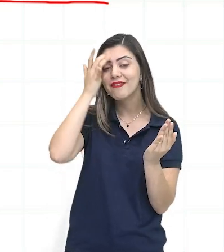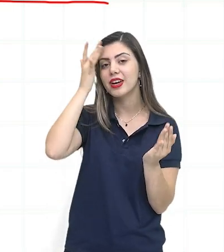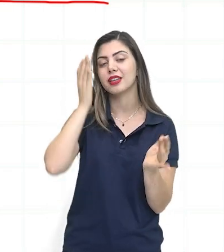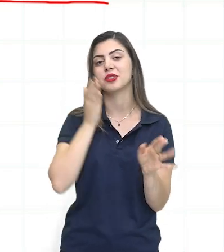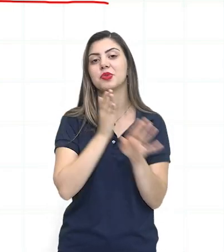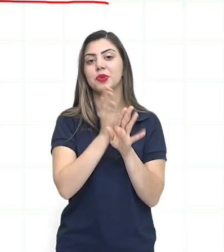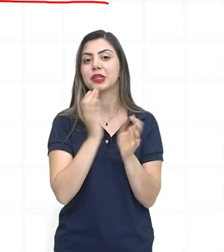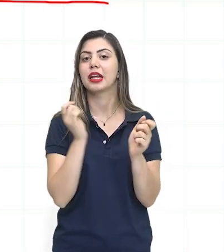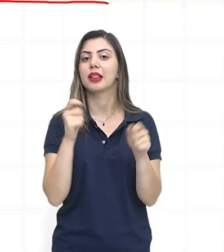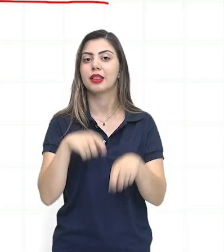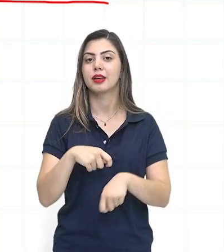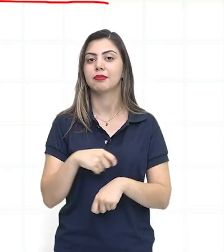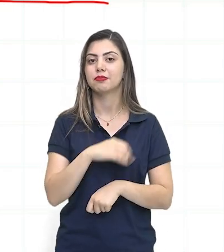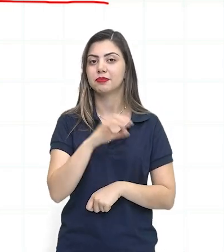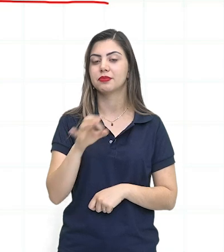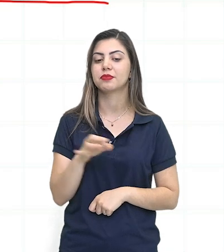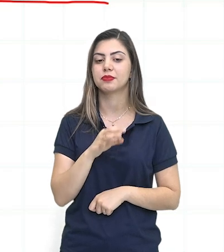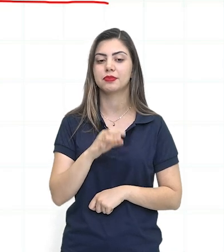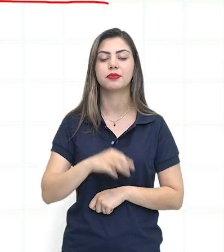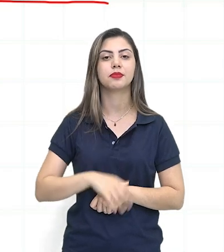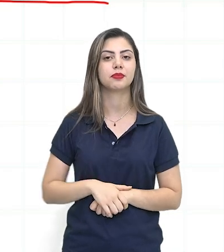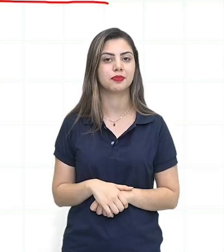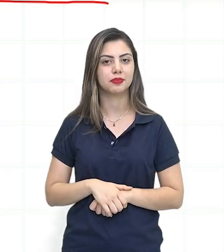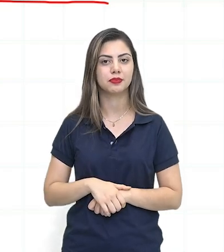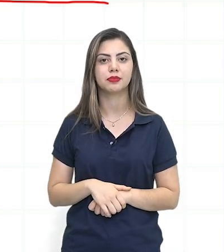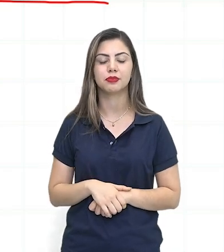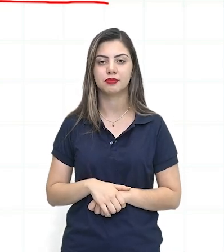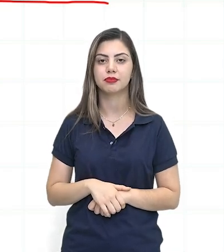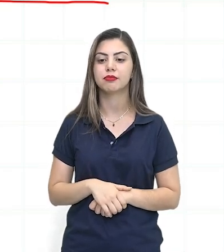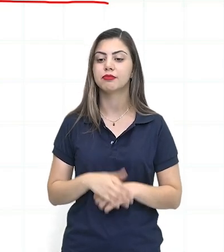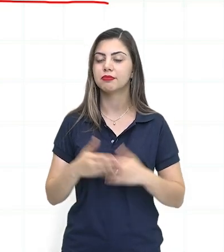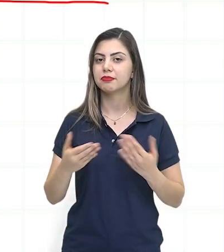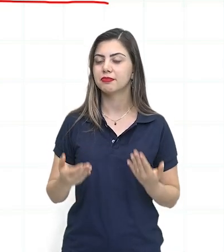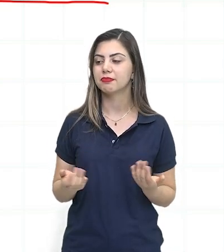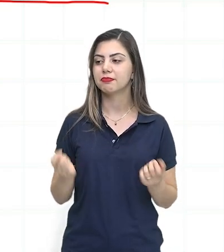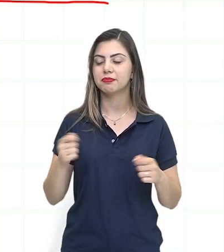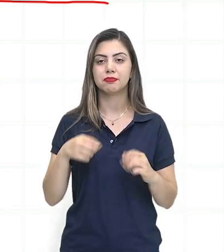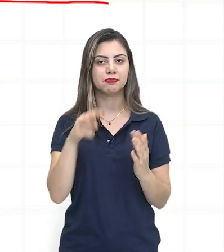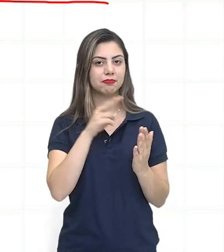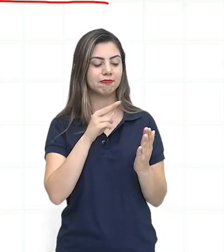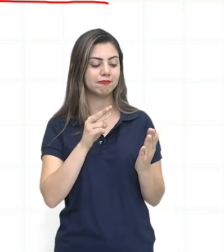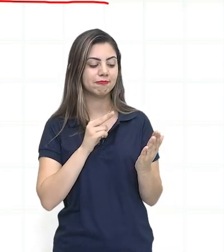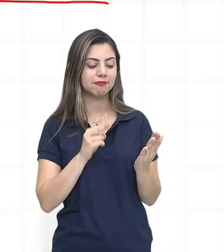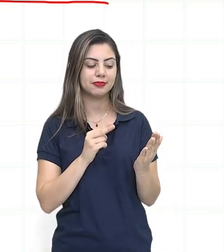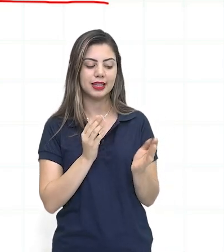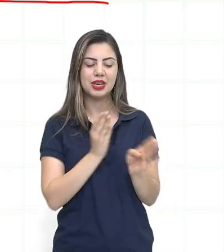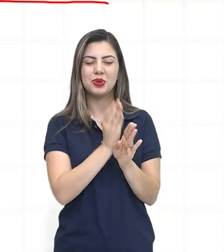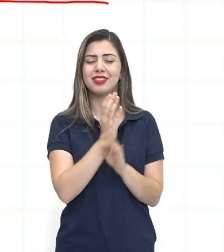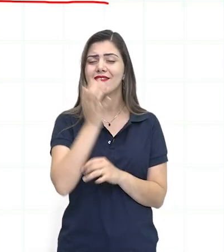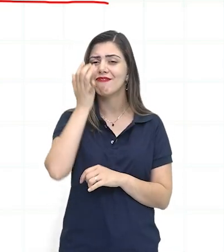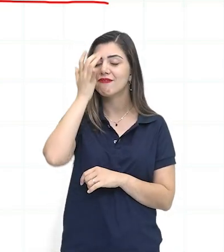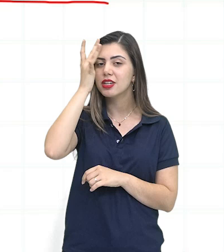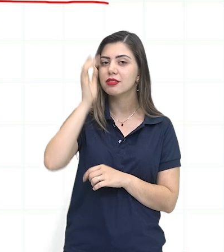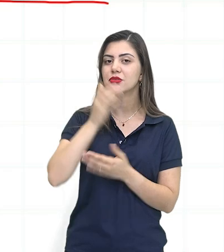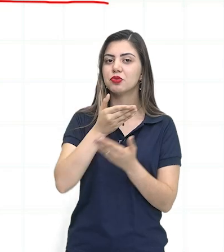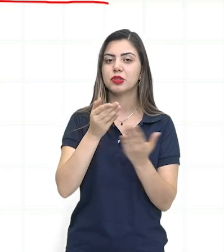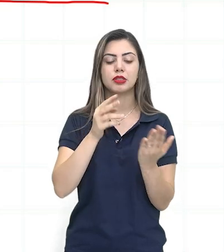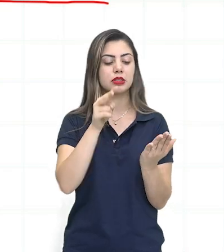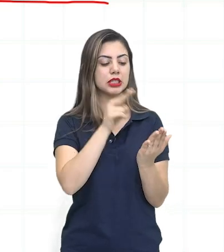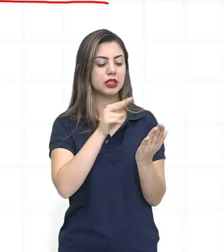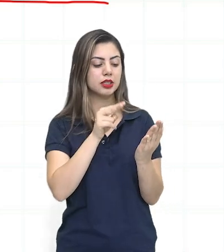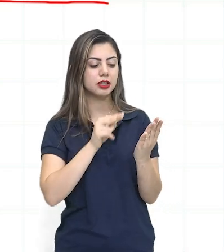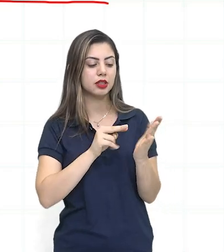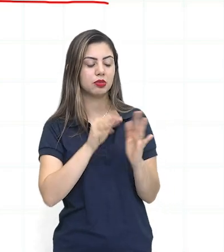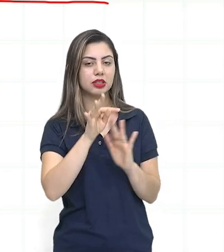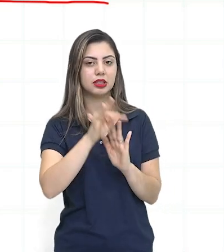você identifica de forma bem clara. Está ali. Você lê o texto,